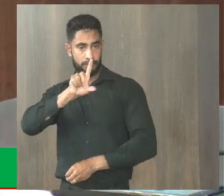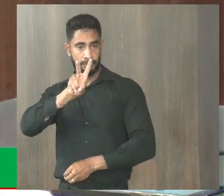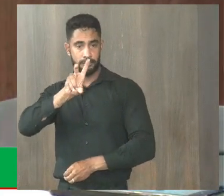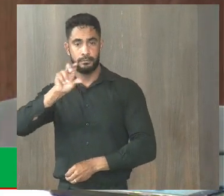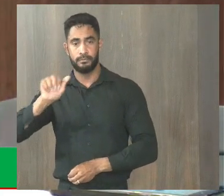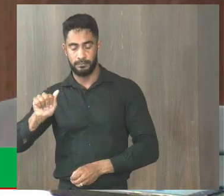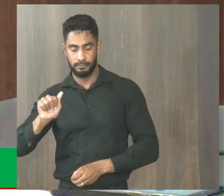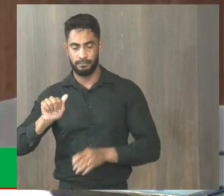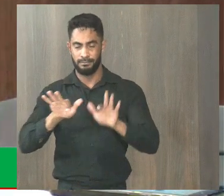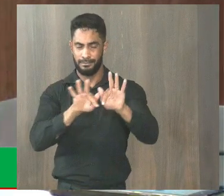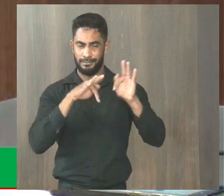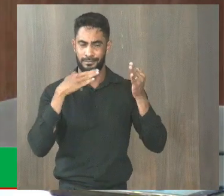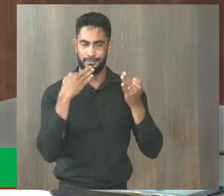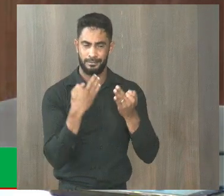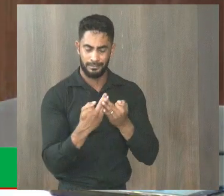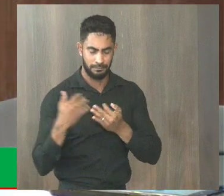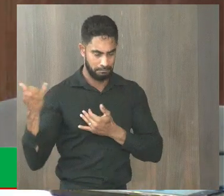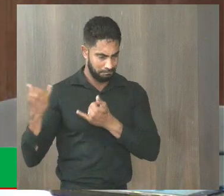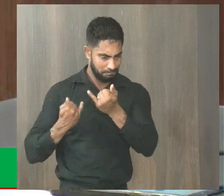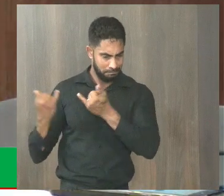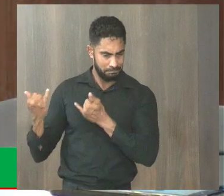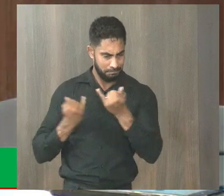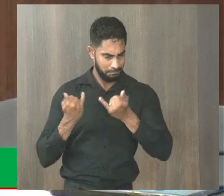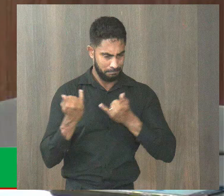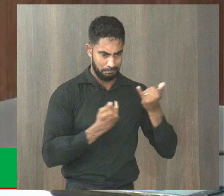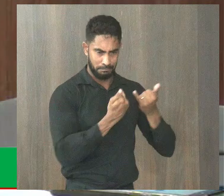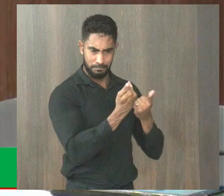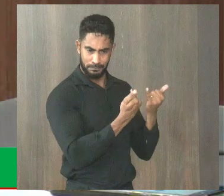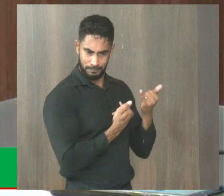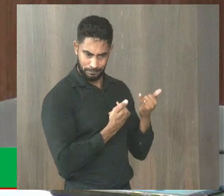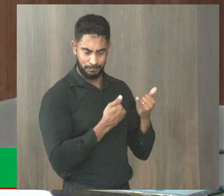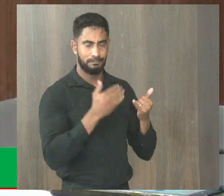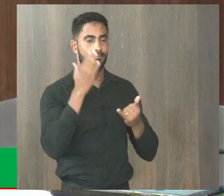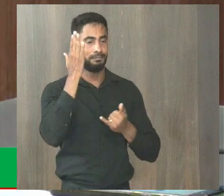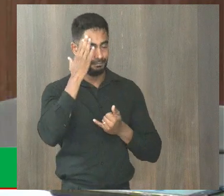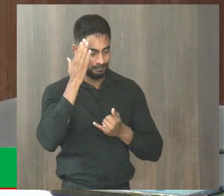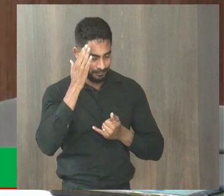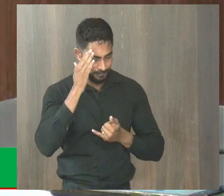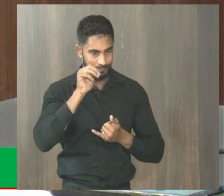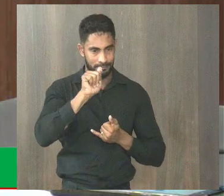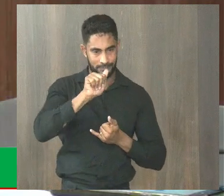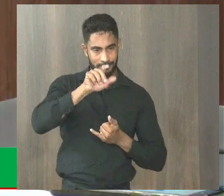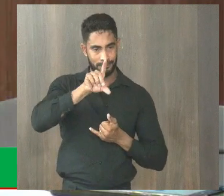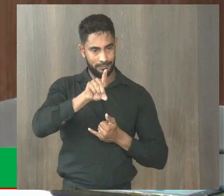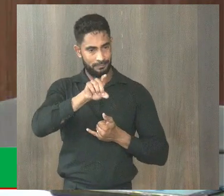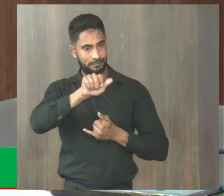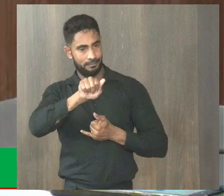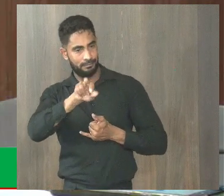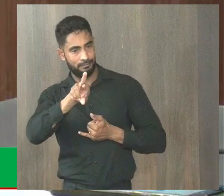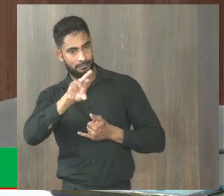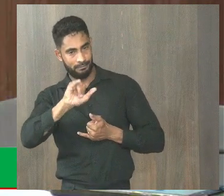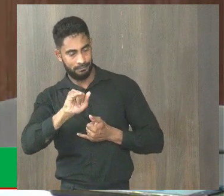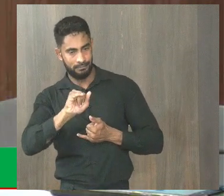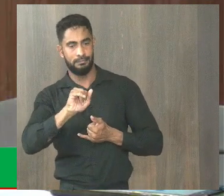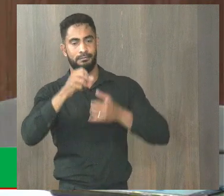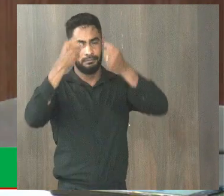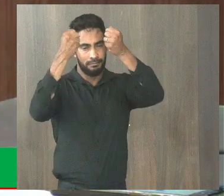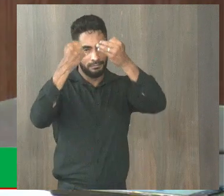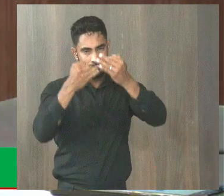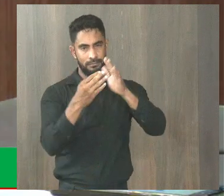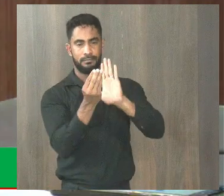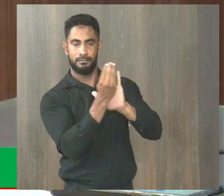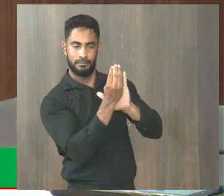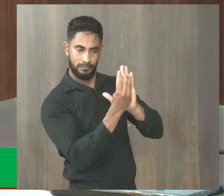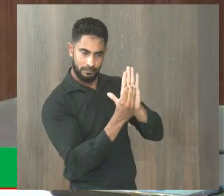as famílias ali entraram em contato comigo, né, eu já sei que a Dauri já explicou o pacote de pavimentação, de